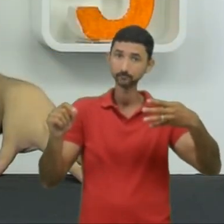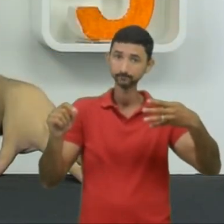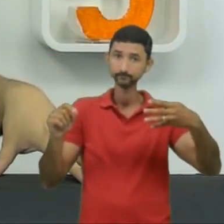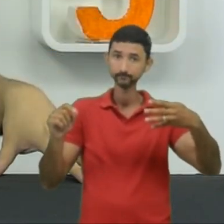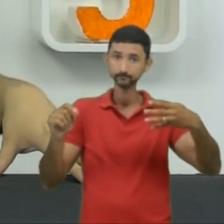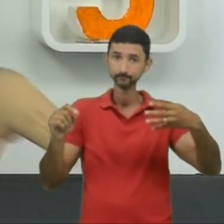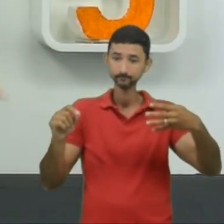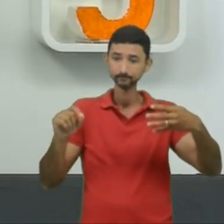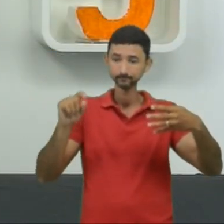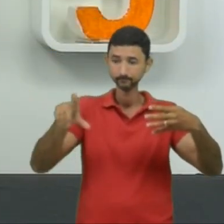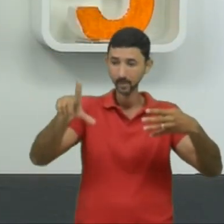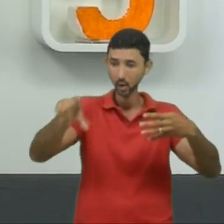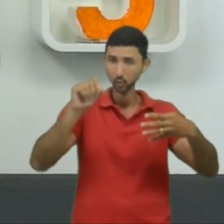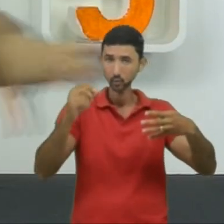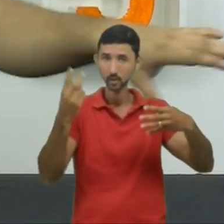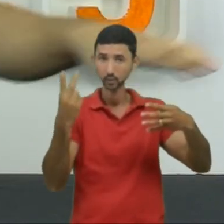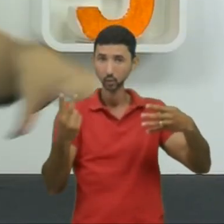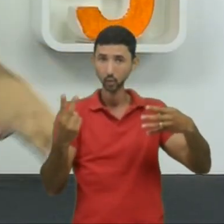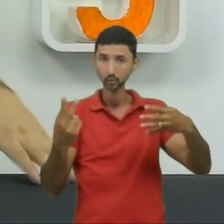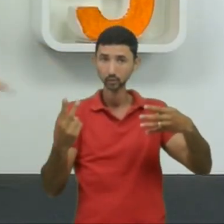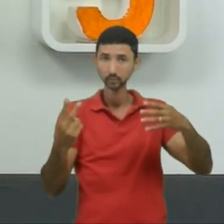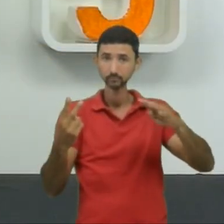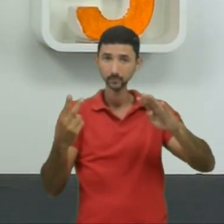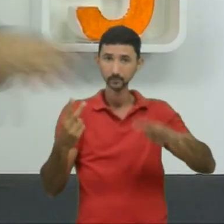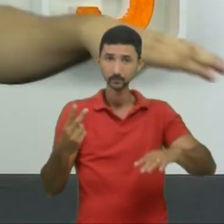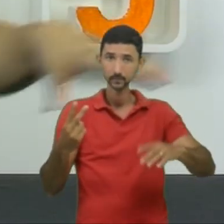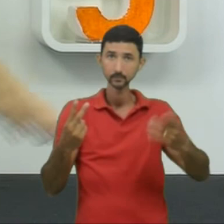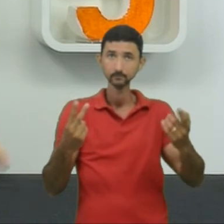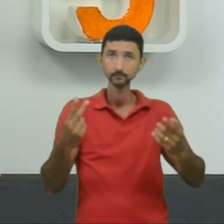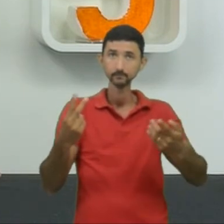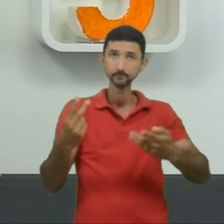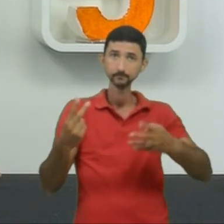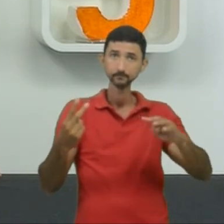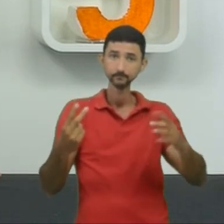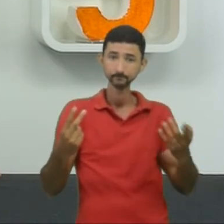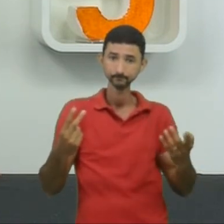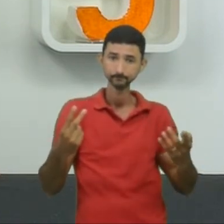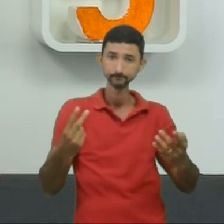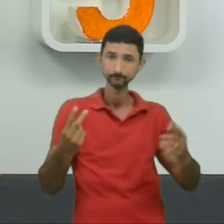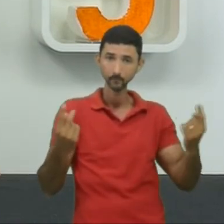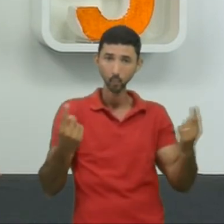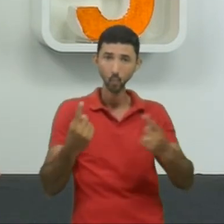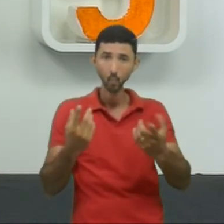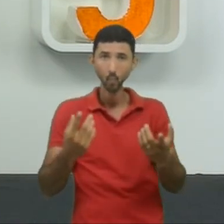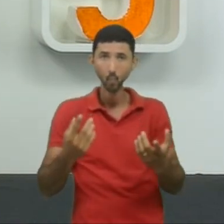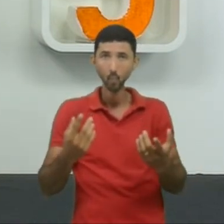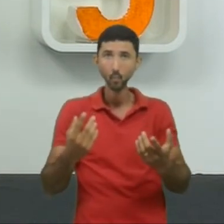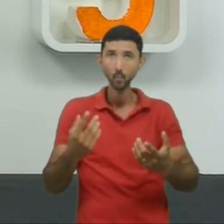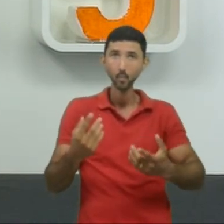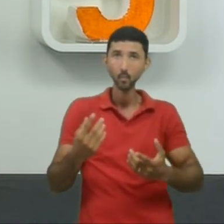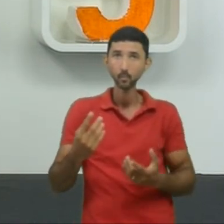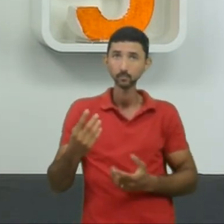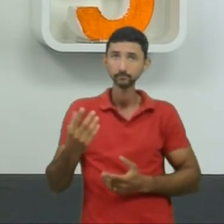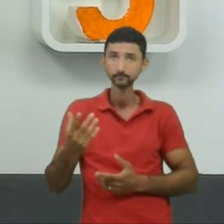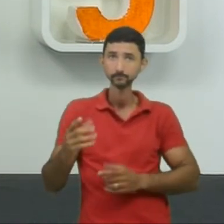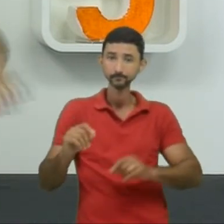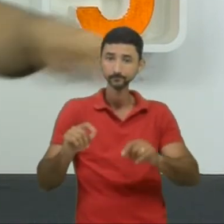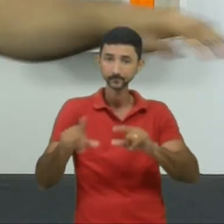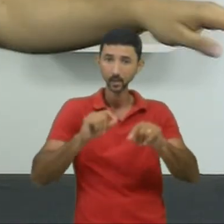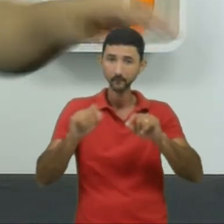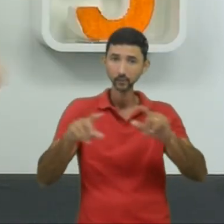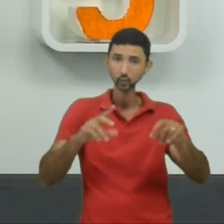eu escolher esse, vão sobrar 24 também. 23 mais um daqui. Se eu escolher esse, vão sobrar 24